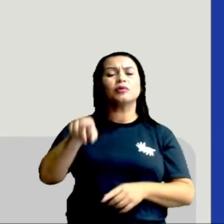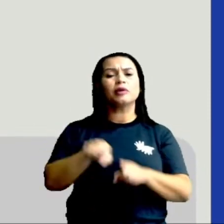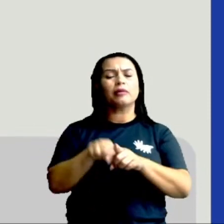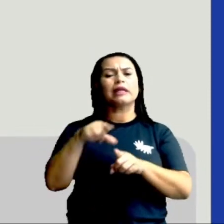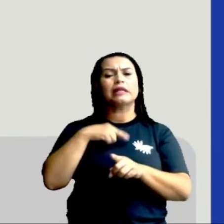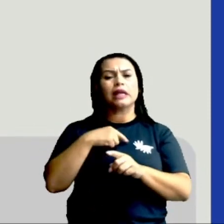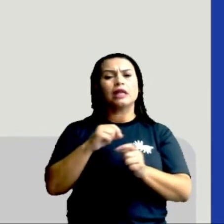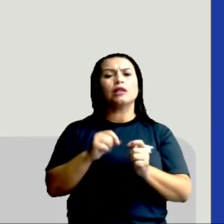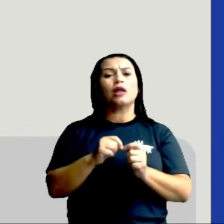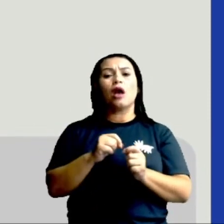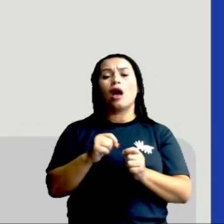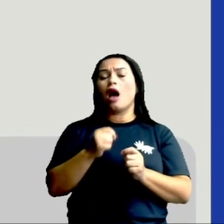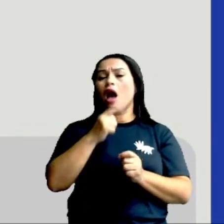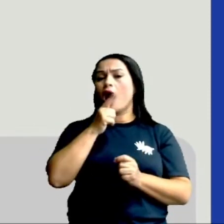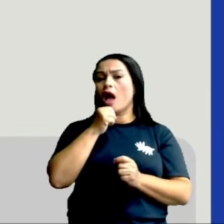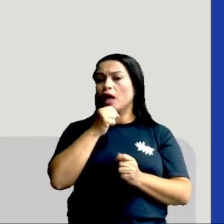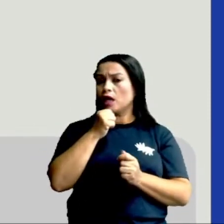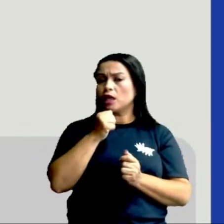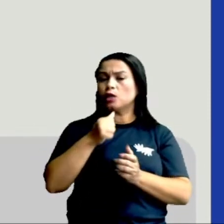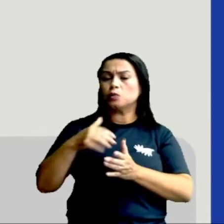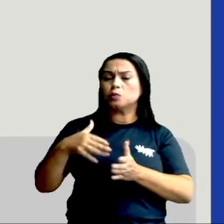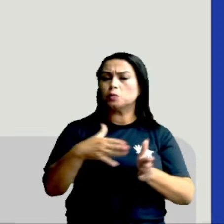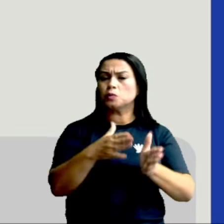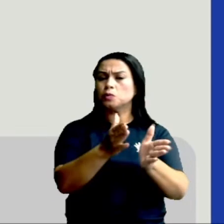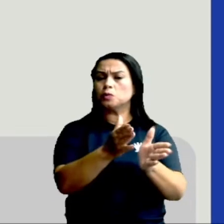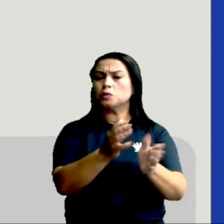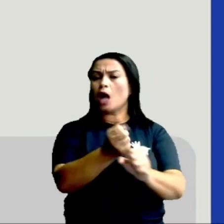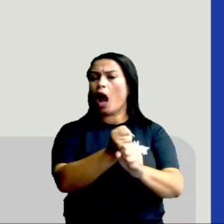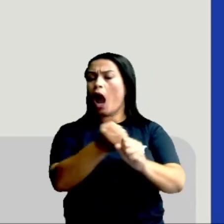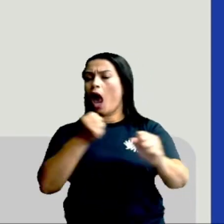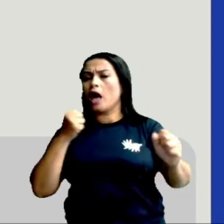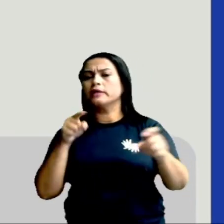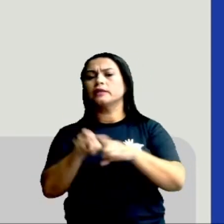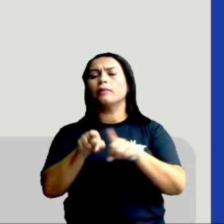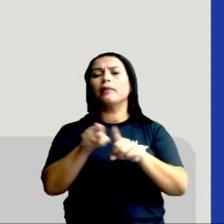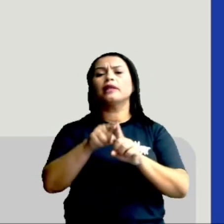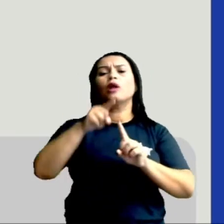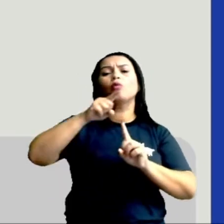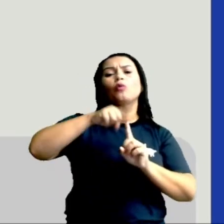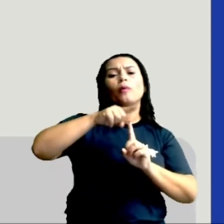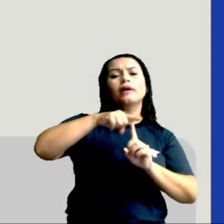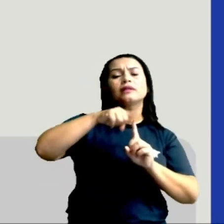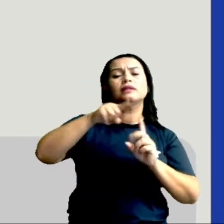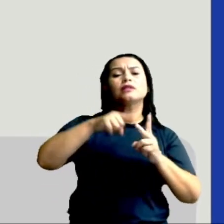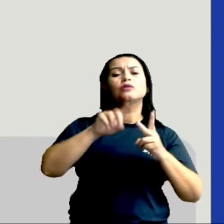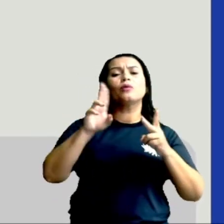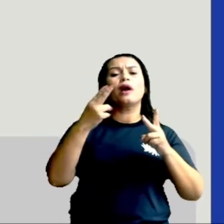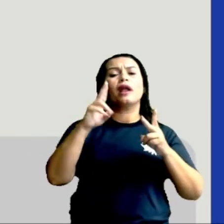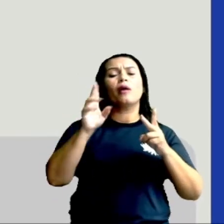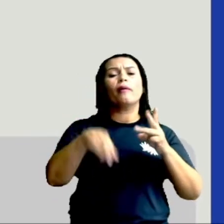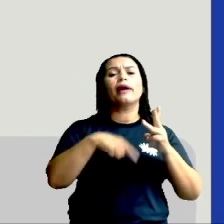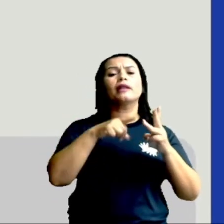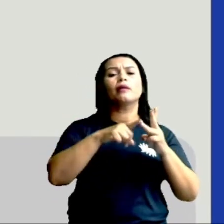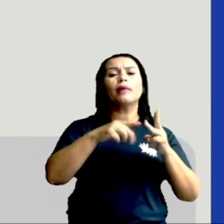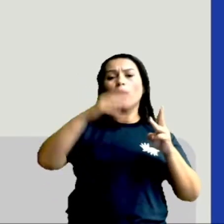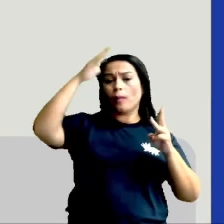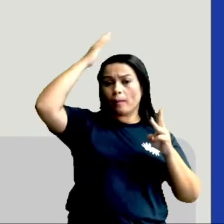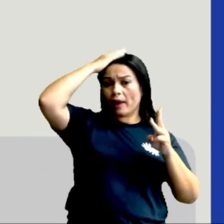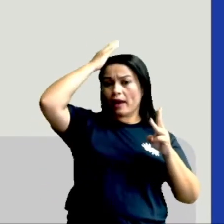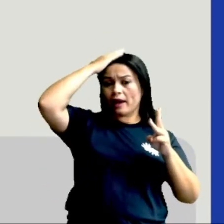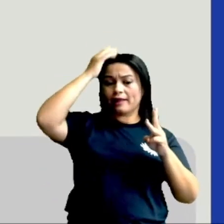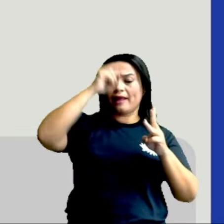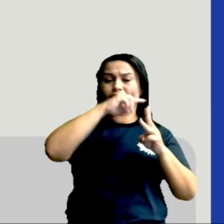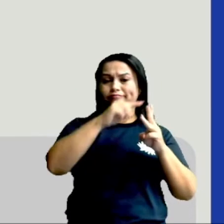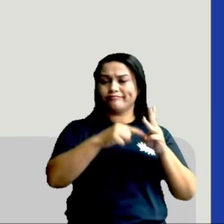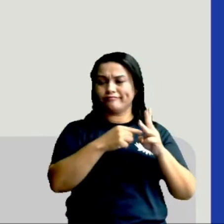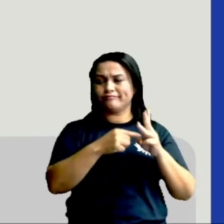quantidade de grandes rios, destacando-se o Tocantins, o Araguaia, o Paraná, entre outros inúmeros